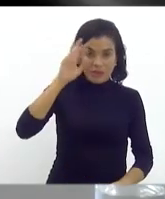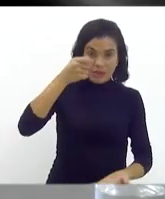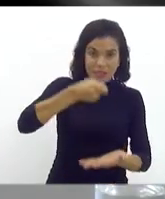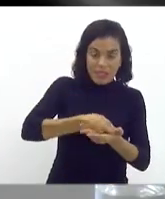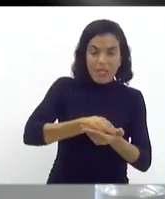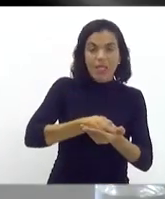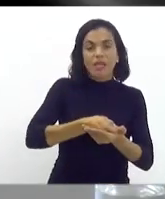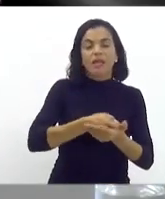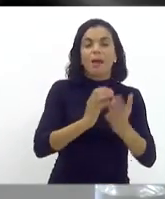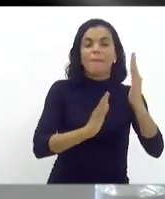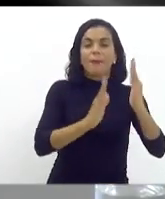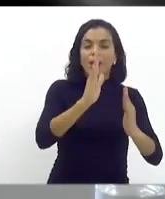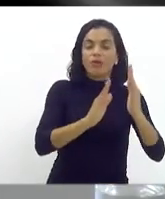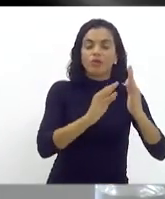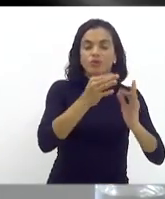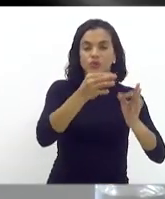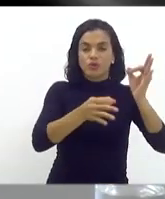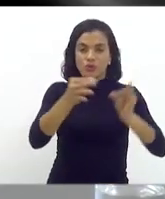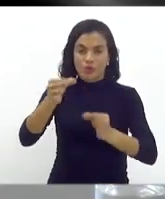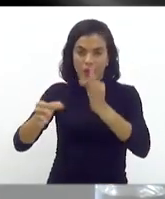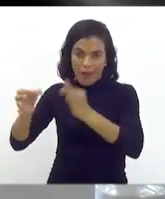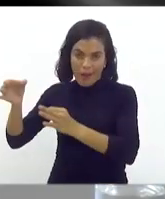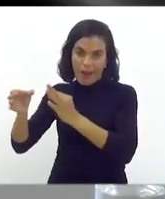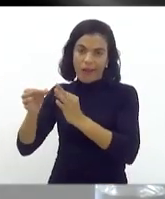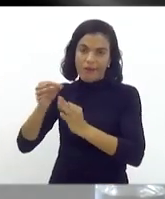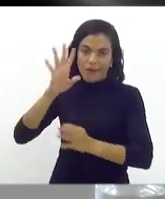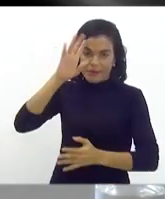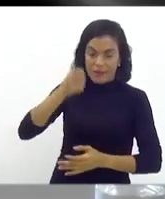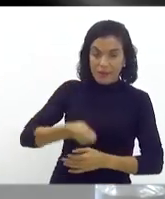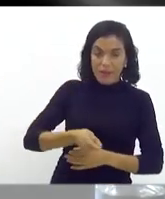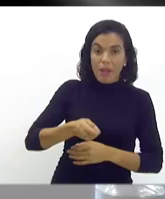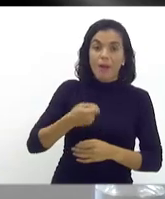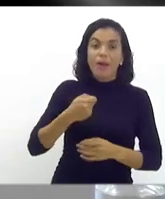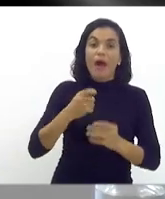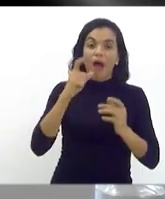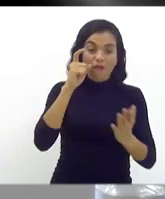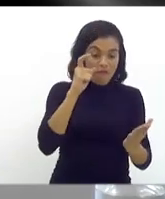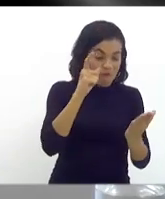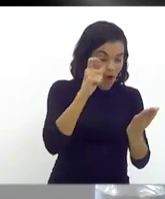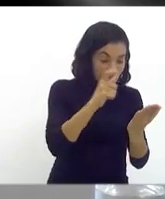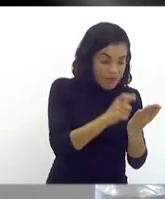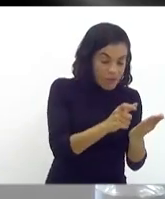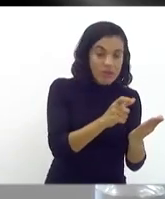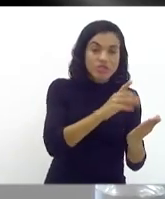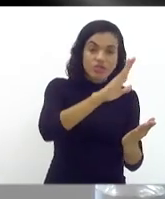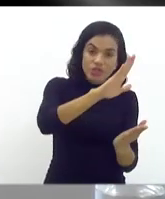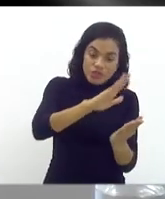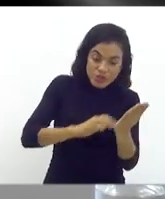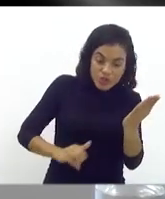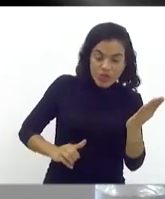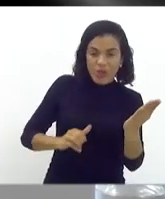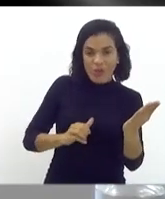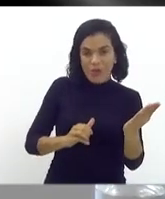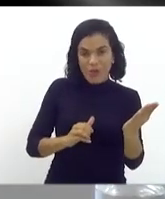transitada em julgado a fotografia do acusado deverá ser excluída imediatamente de eventuais que existe de identificação